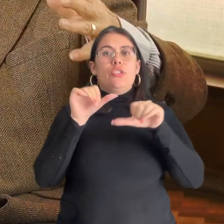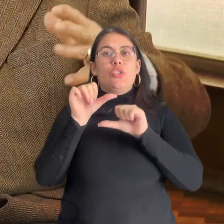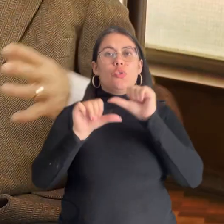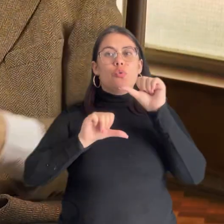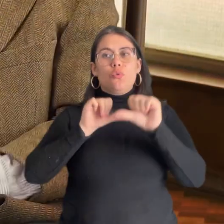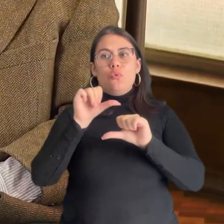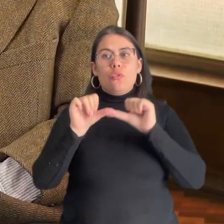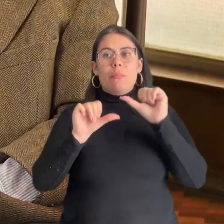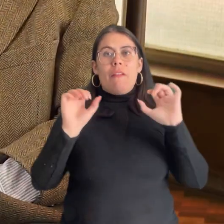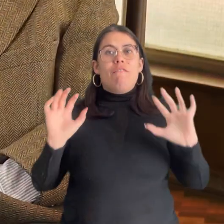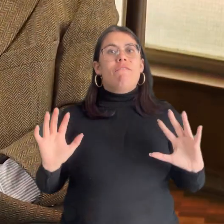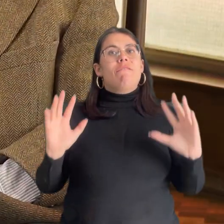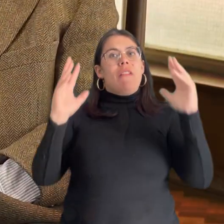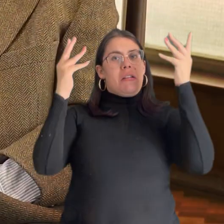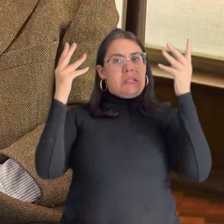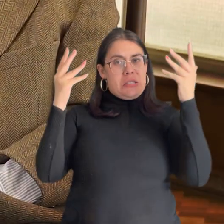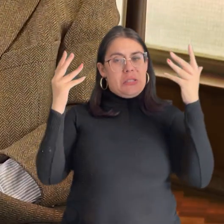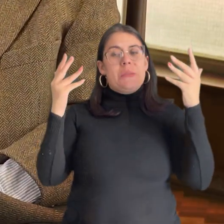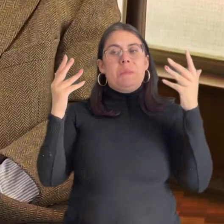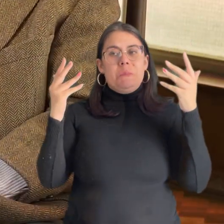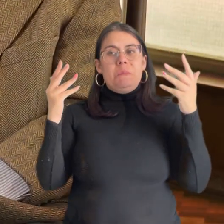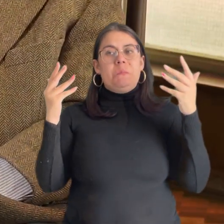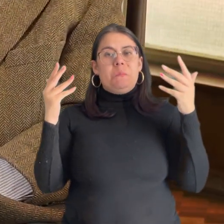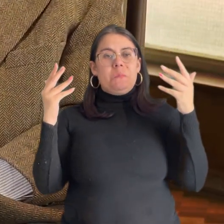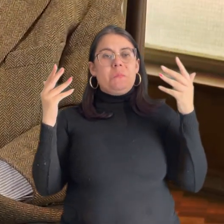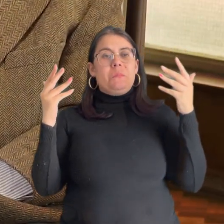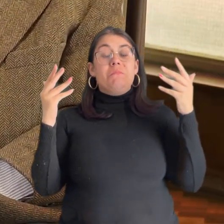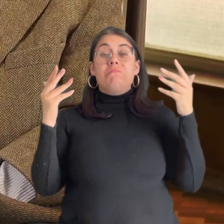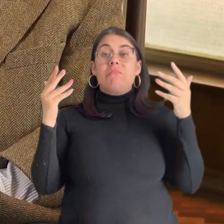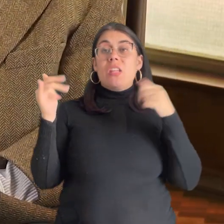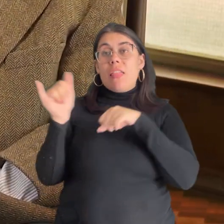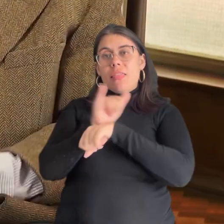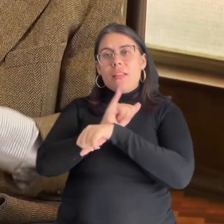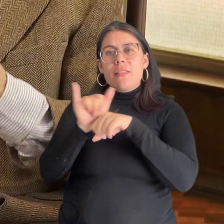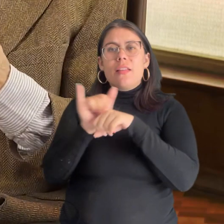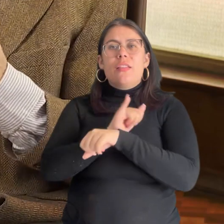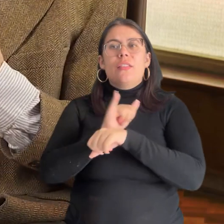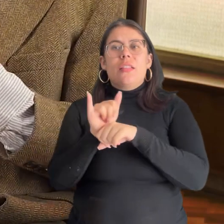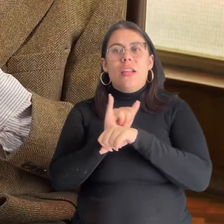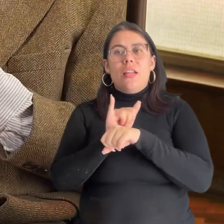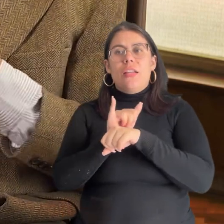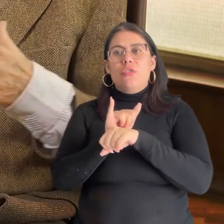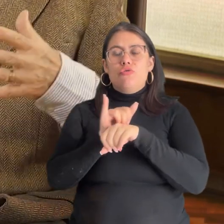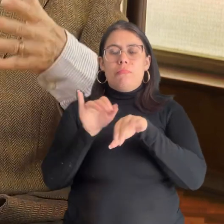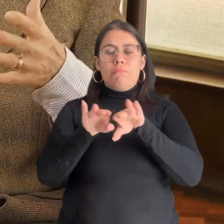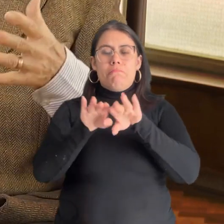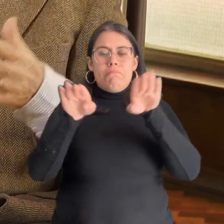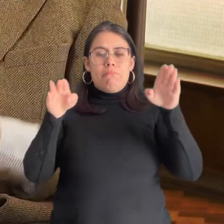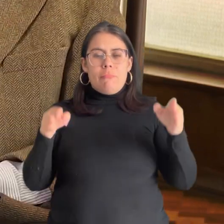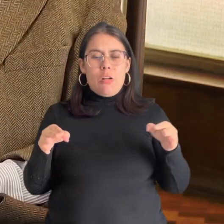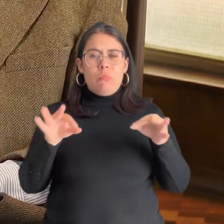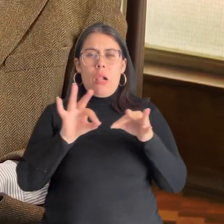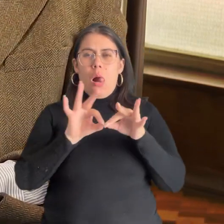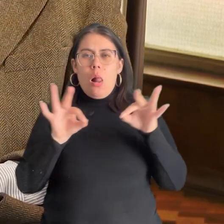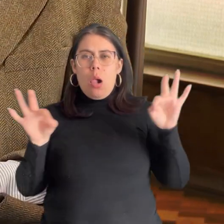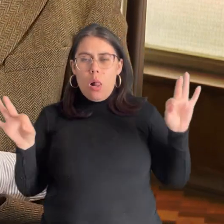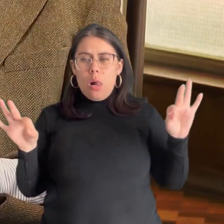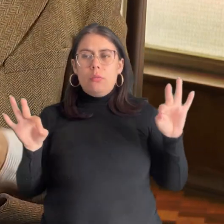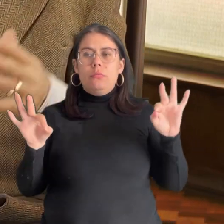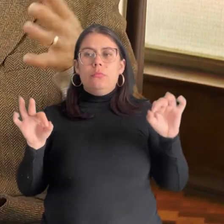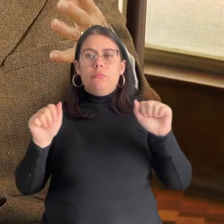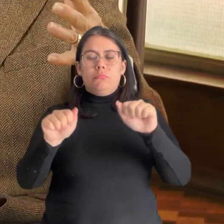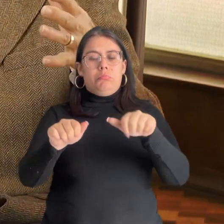salão se transformava num salão de festas. Essa alternativa, com um grande palco e